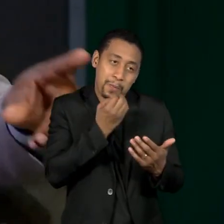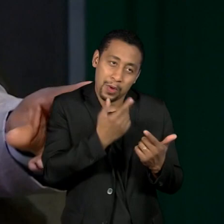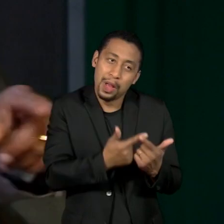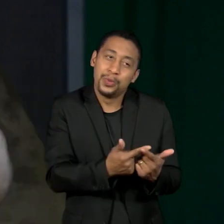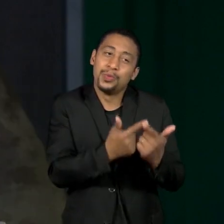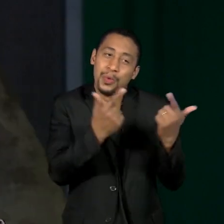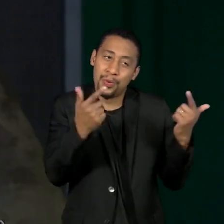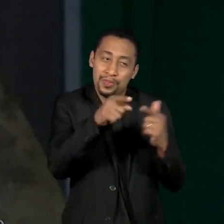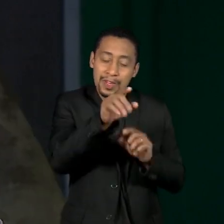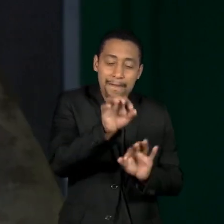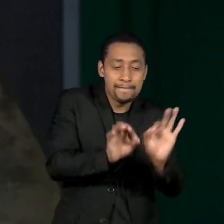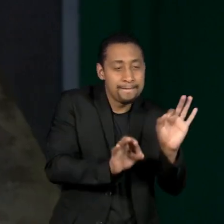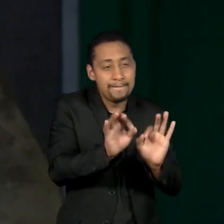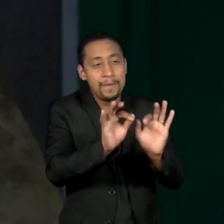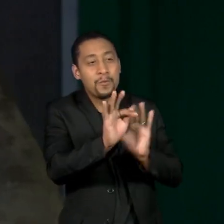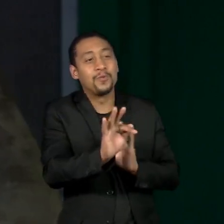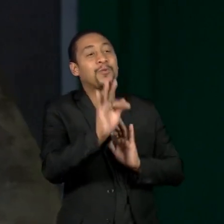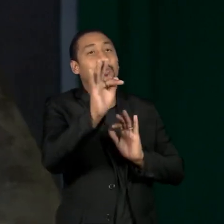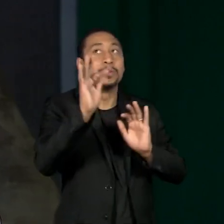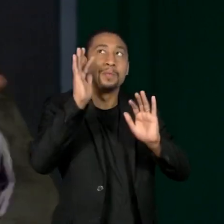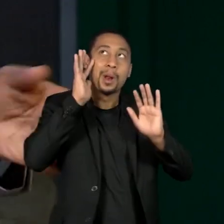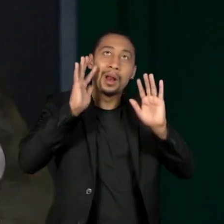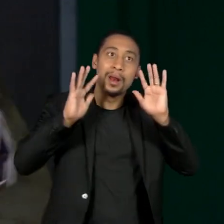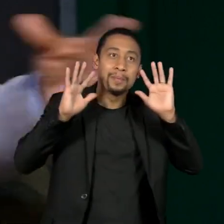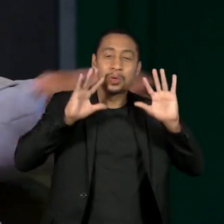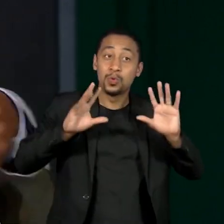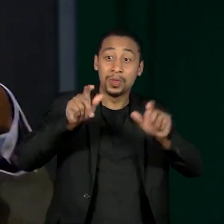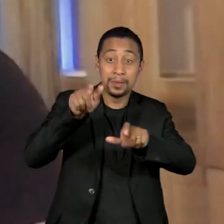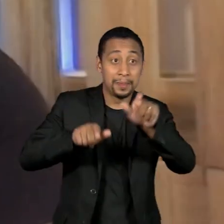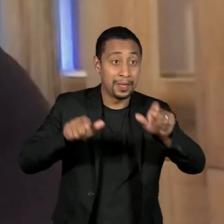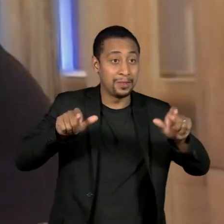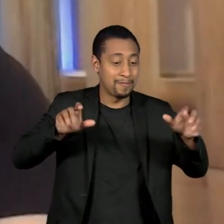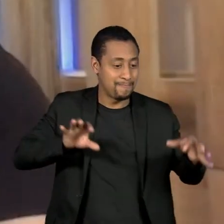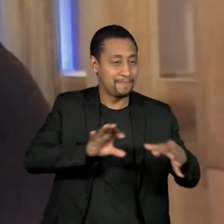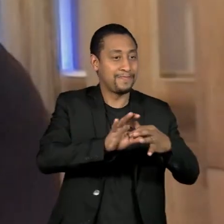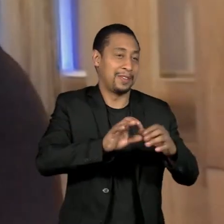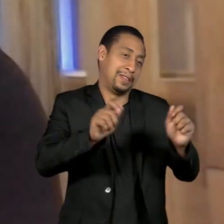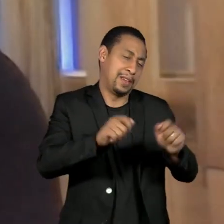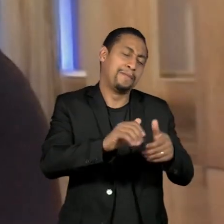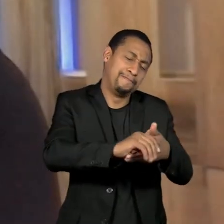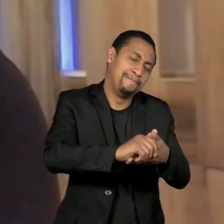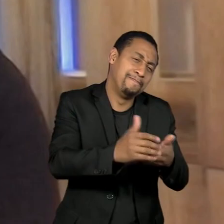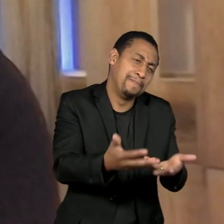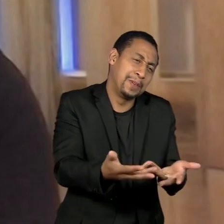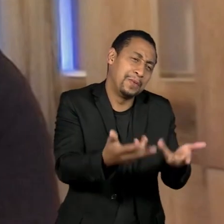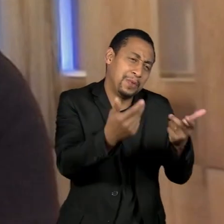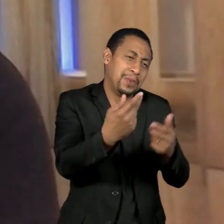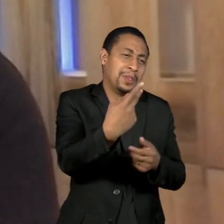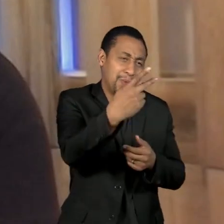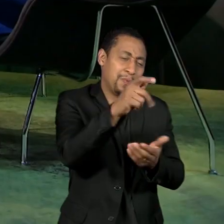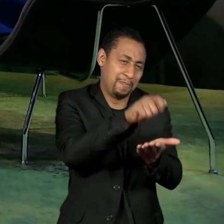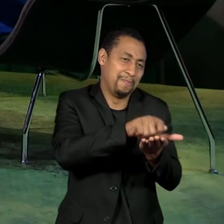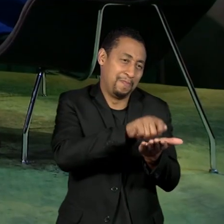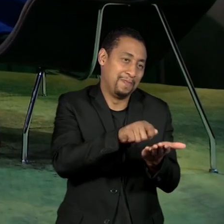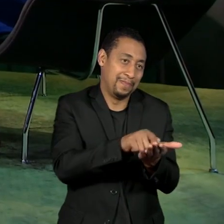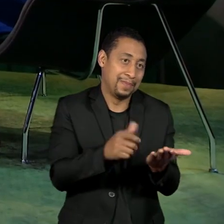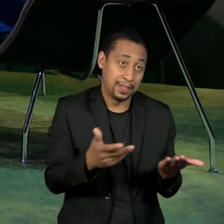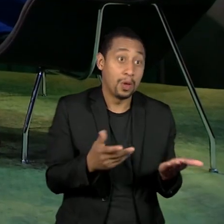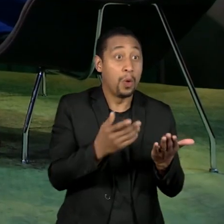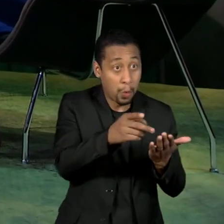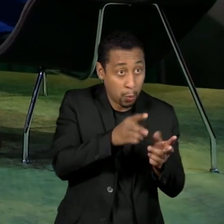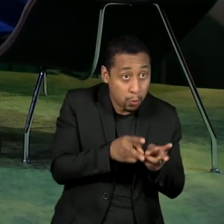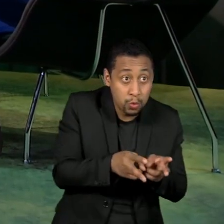desse futuro imaginário que caibam todos, cumprimentá-lo, né, por essa obra maravilhosa, né? Leve